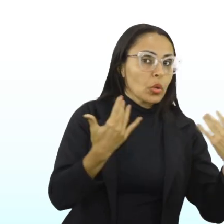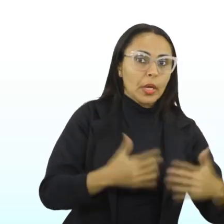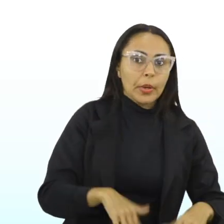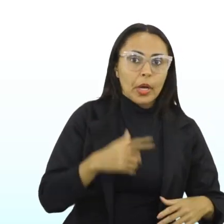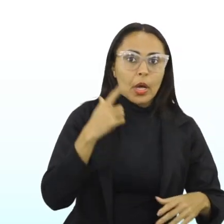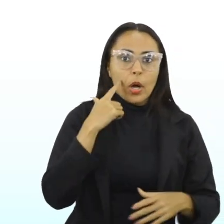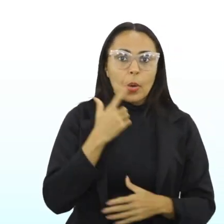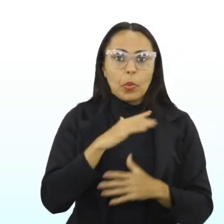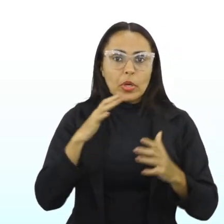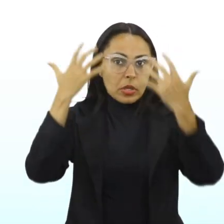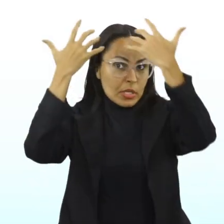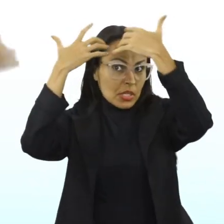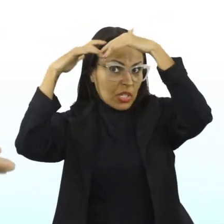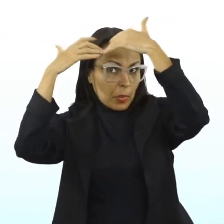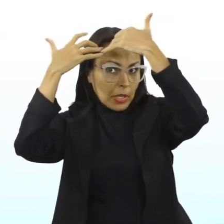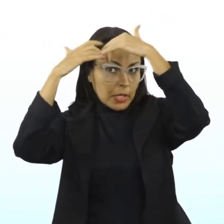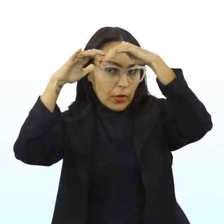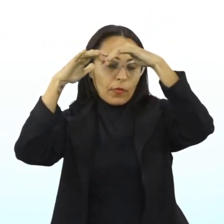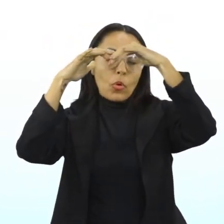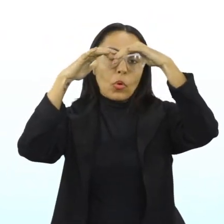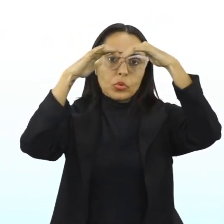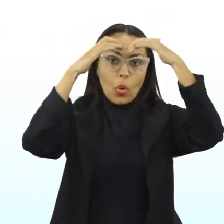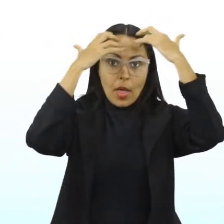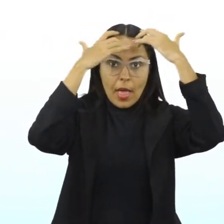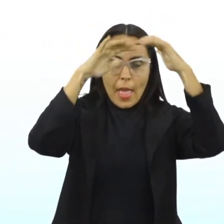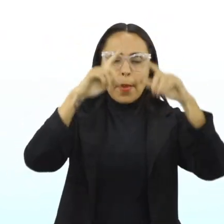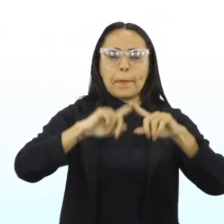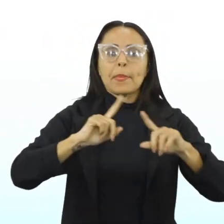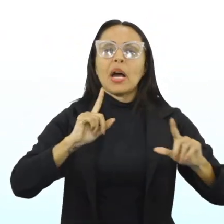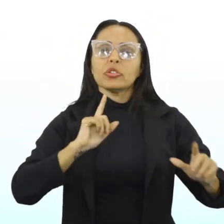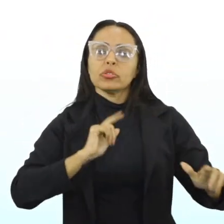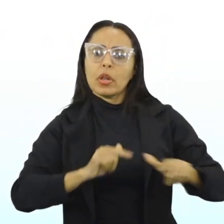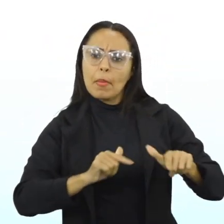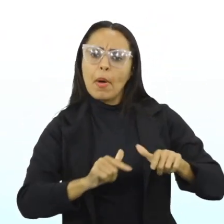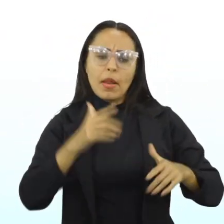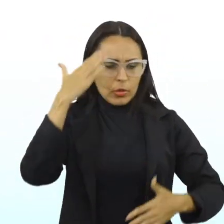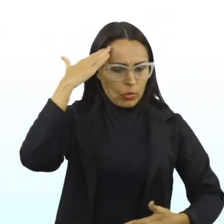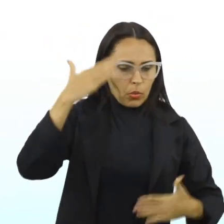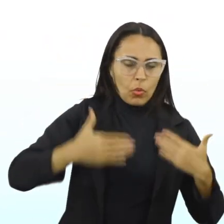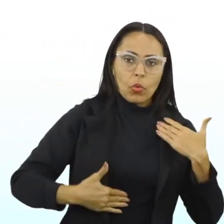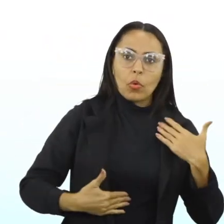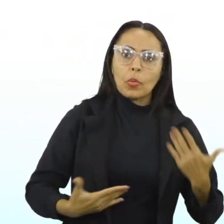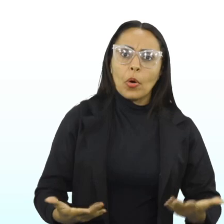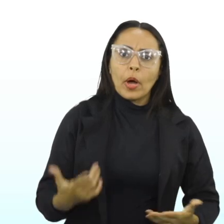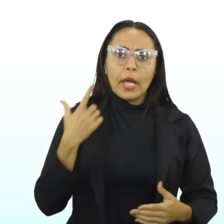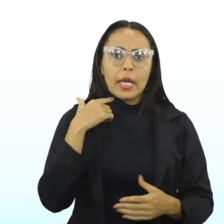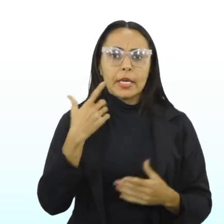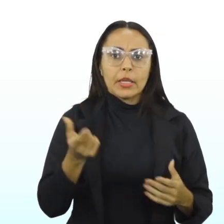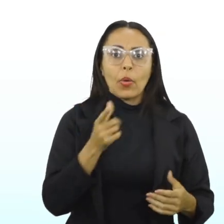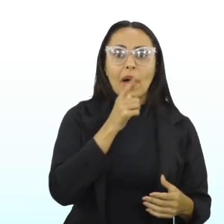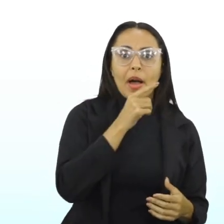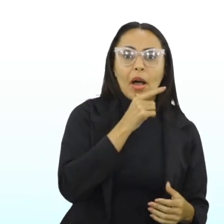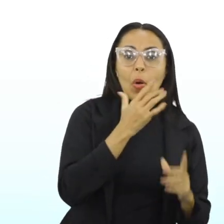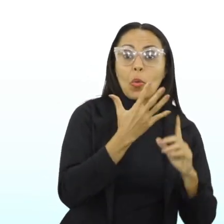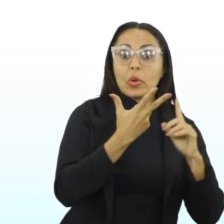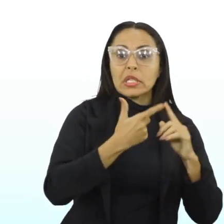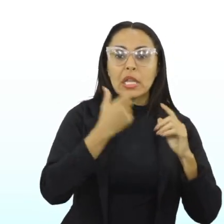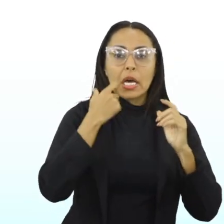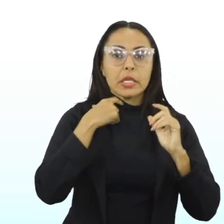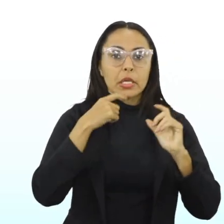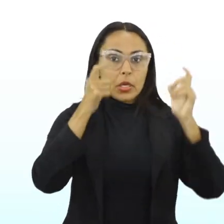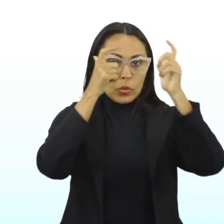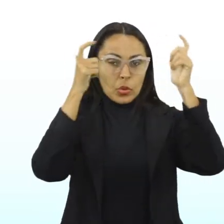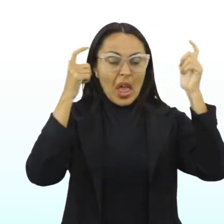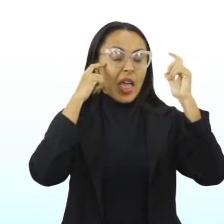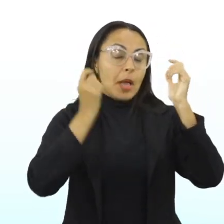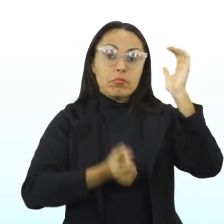sistema nervoso é o sistema que mais trabalha no corpo. Então pode ter certeza que a água que eu tenho, a quantidade de água que eu tenho no